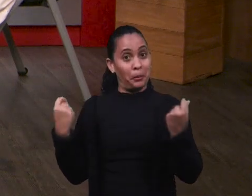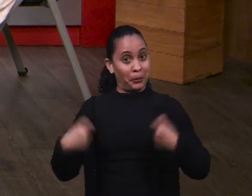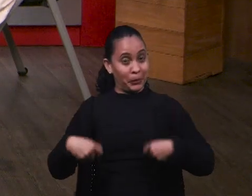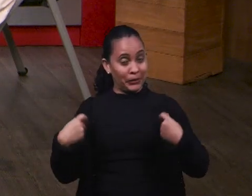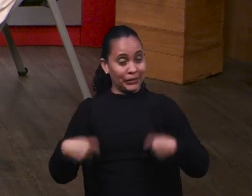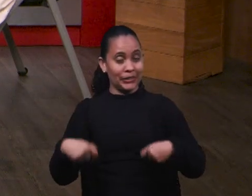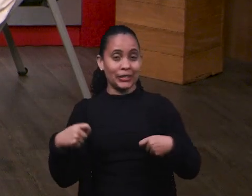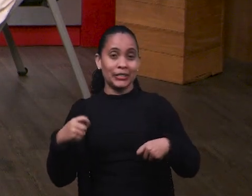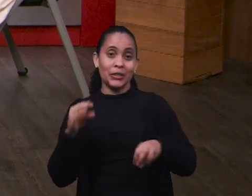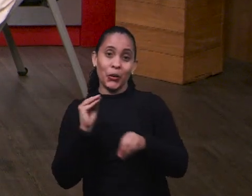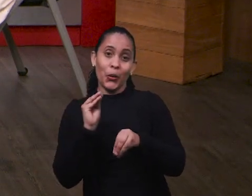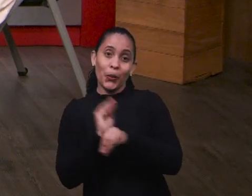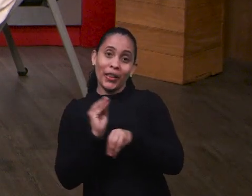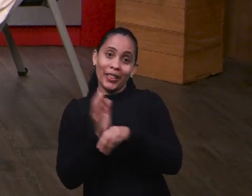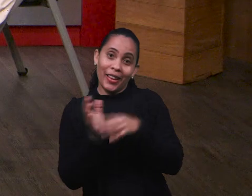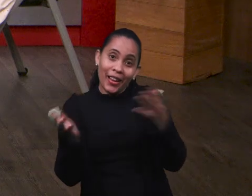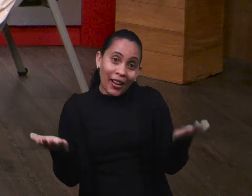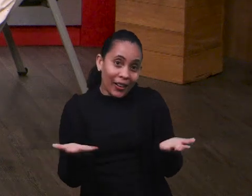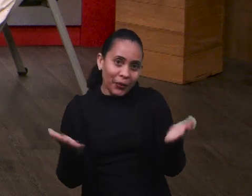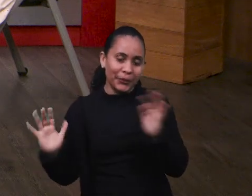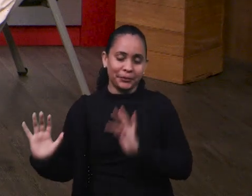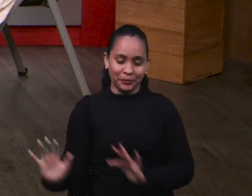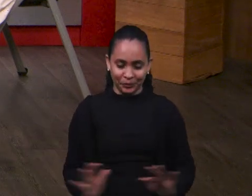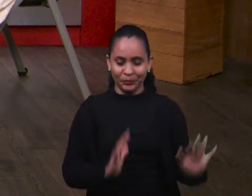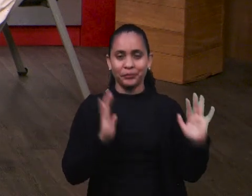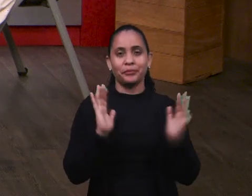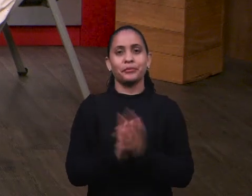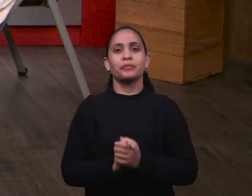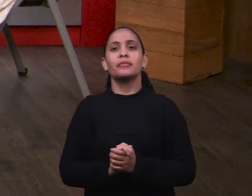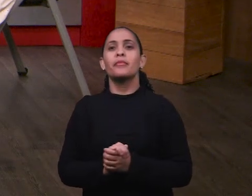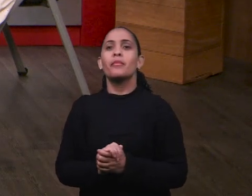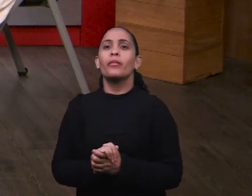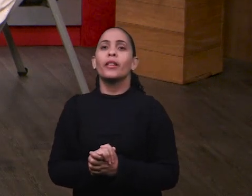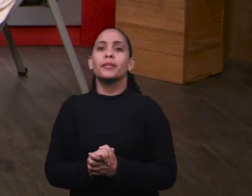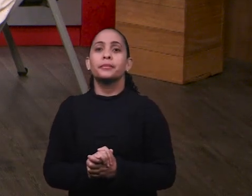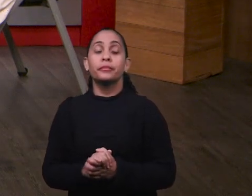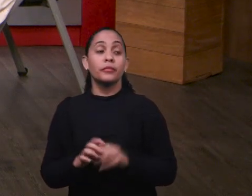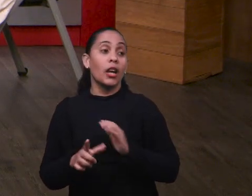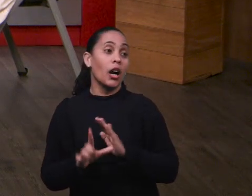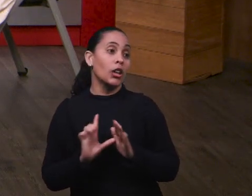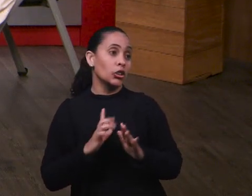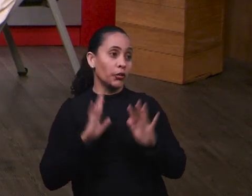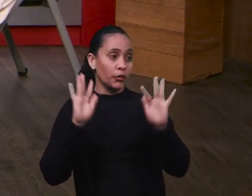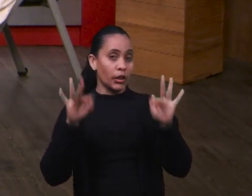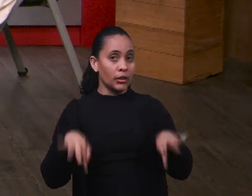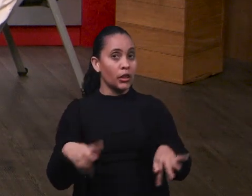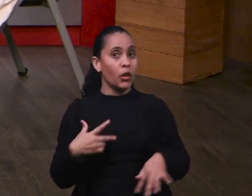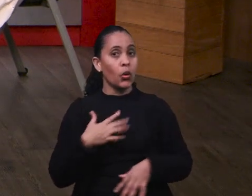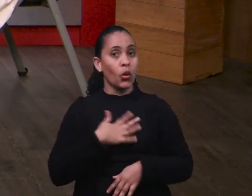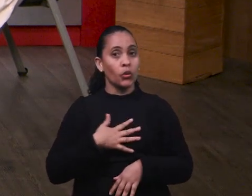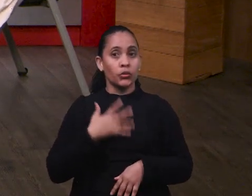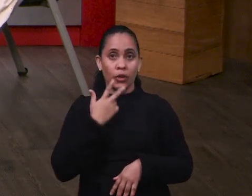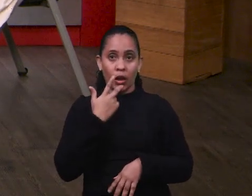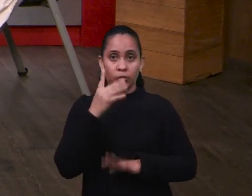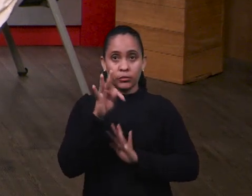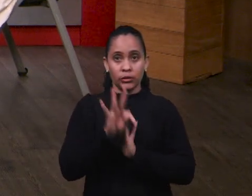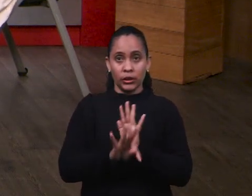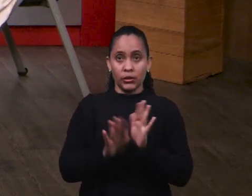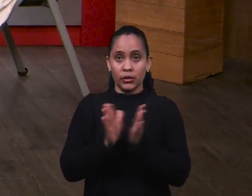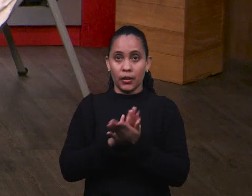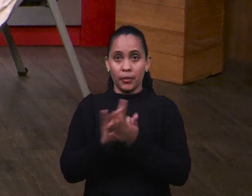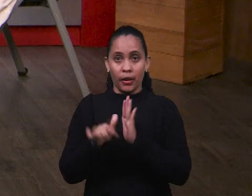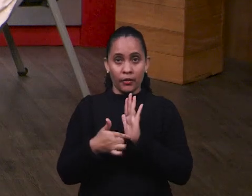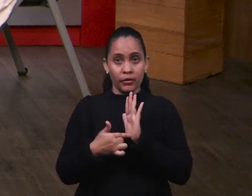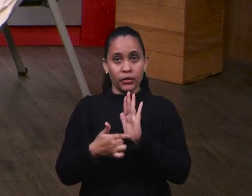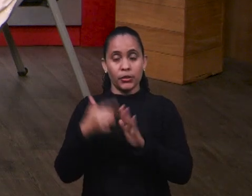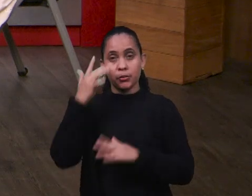Realmente. Meninas, foi isso. Quero agradecer demais, né, a presença de vocês aqui. Antes de terminar, eu sempre gosto de deixar um texto